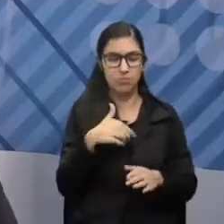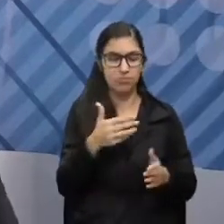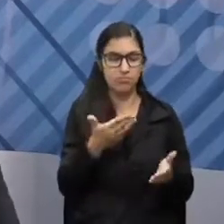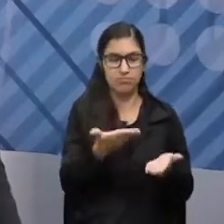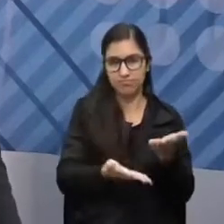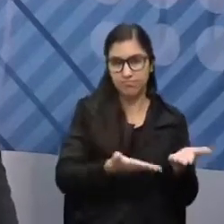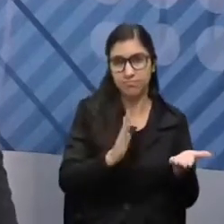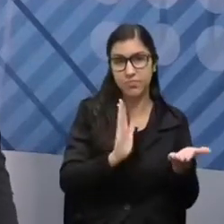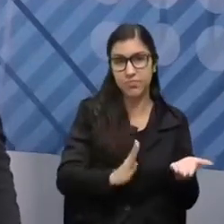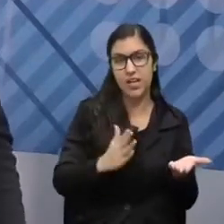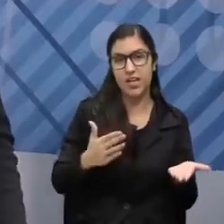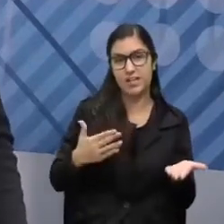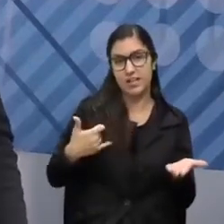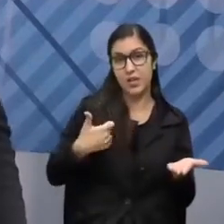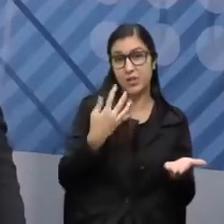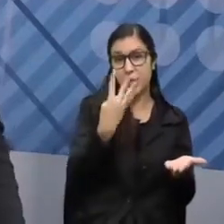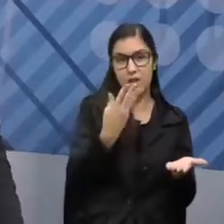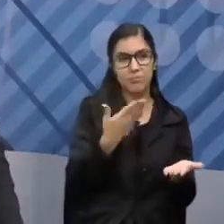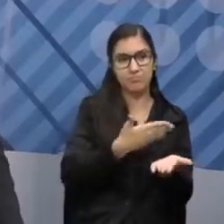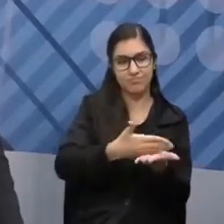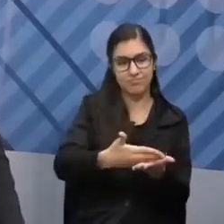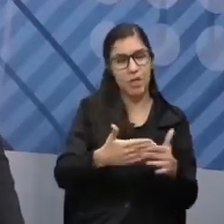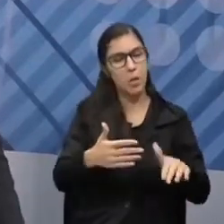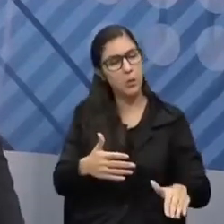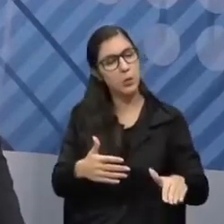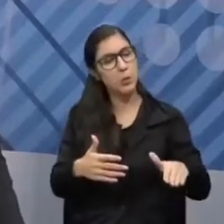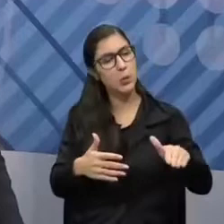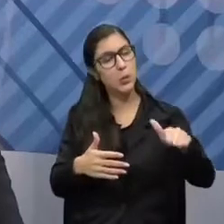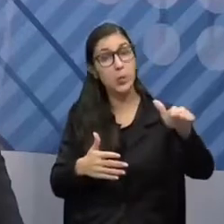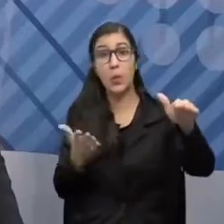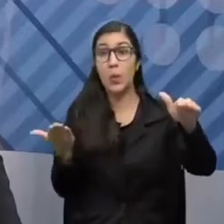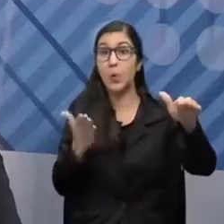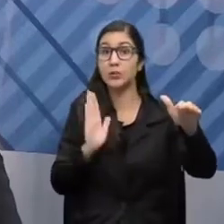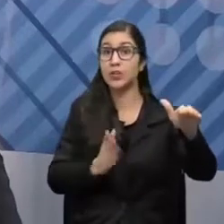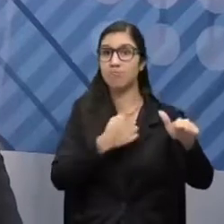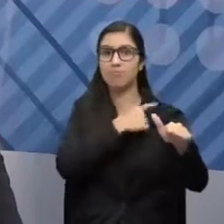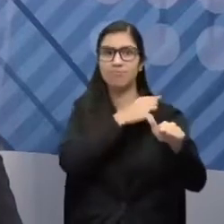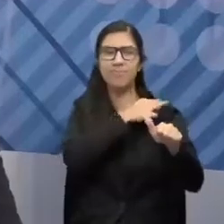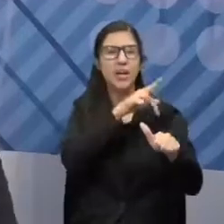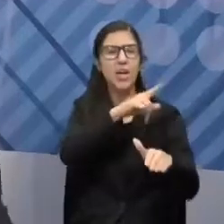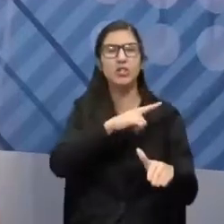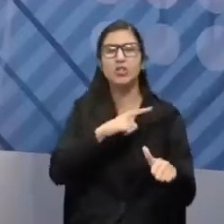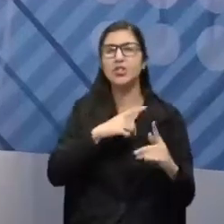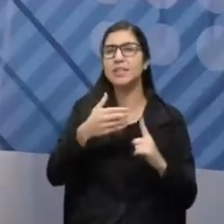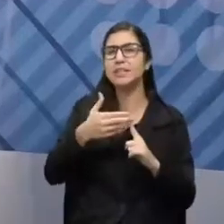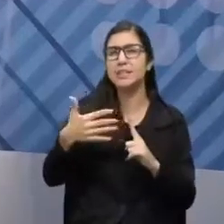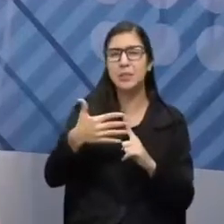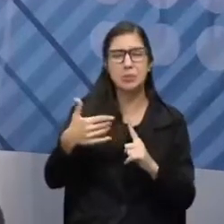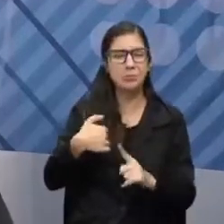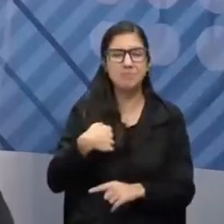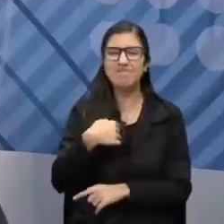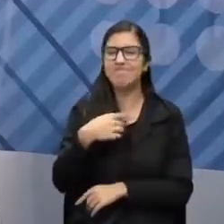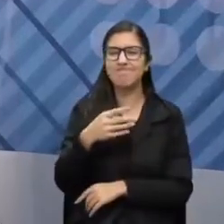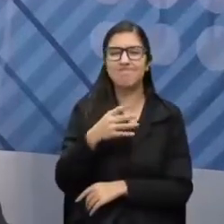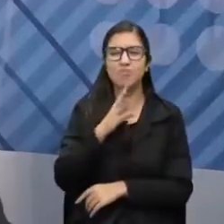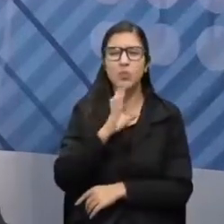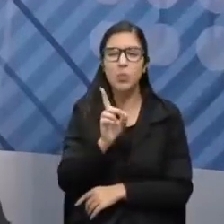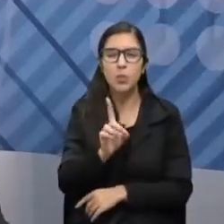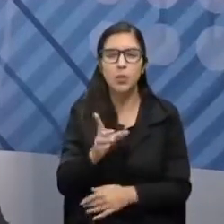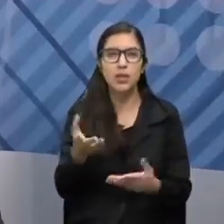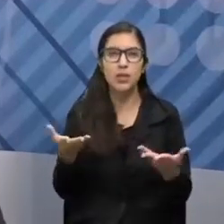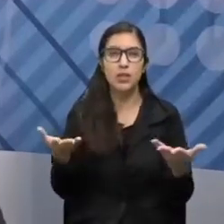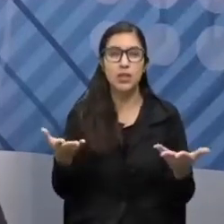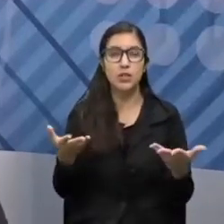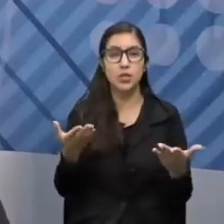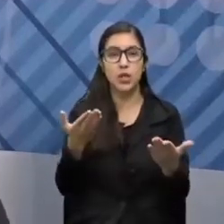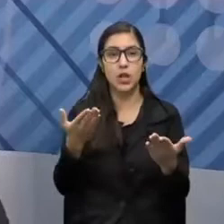ela é uma mocinha no ensino médio. Ela nasceu com uma síndrome desconhecida, a família fazendo um